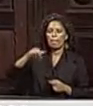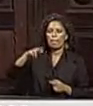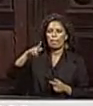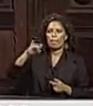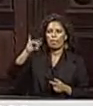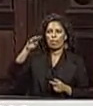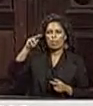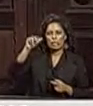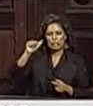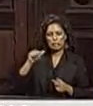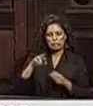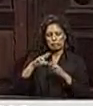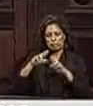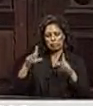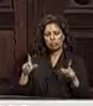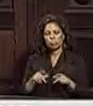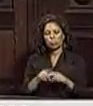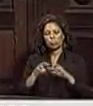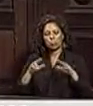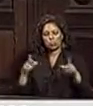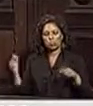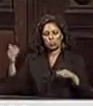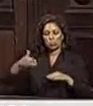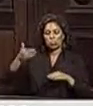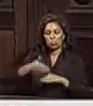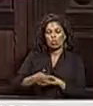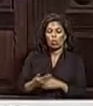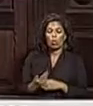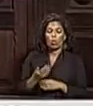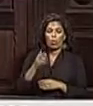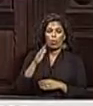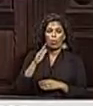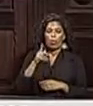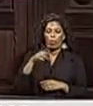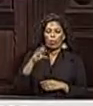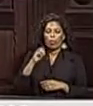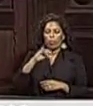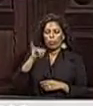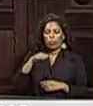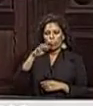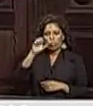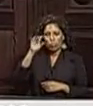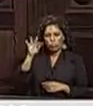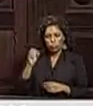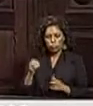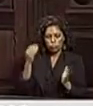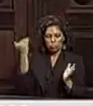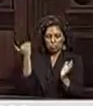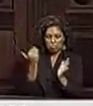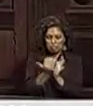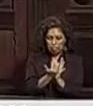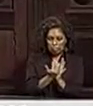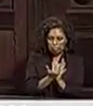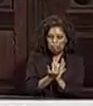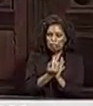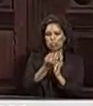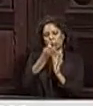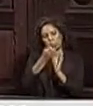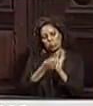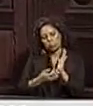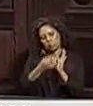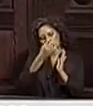Então, a minha preocupação é que, por mais que o projeto do deputado André Siciliano atenue, aplaque